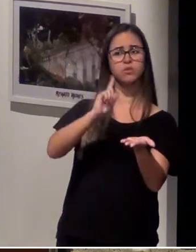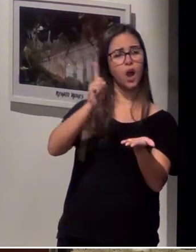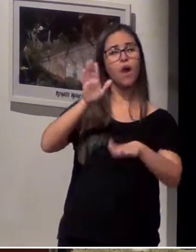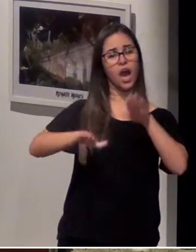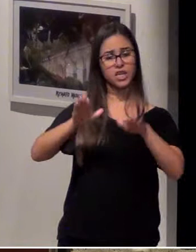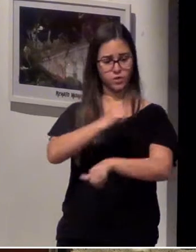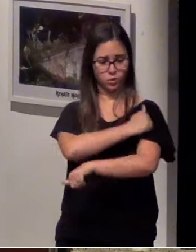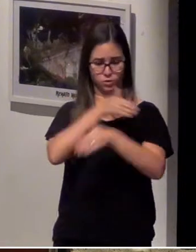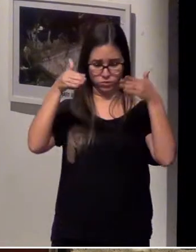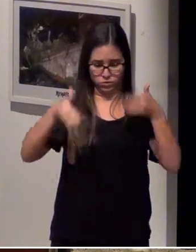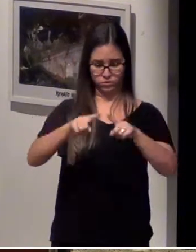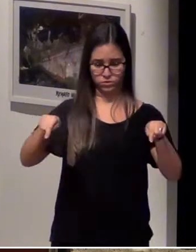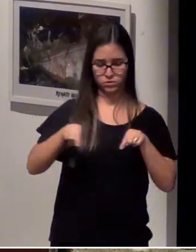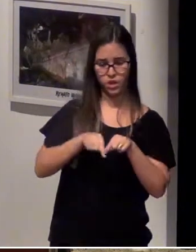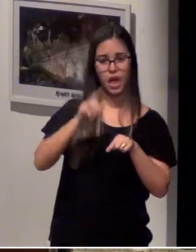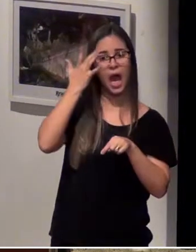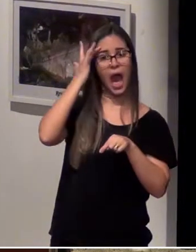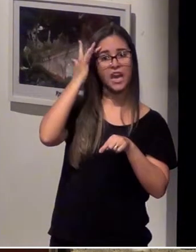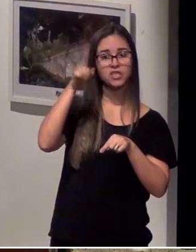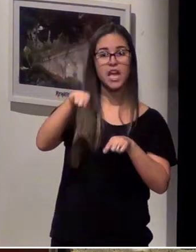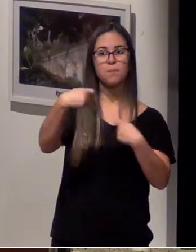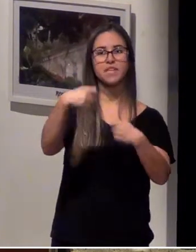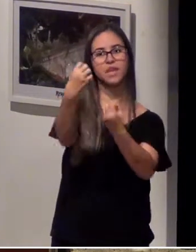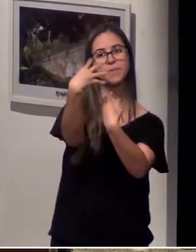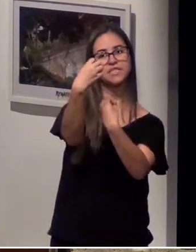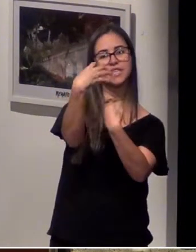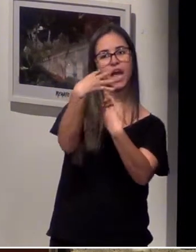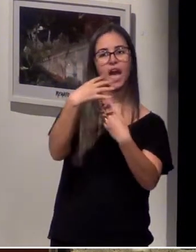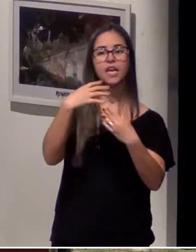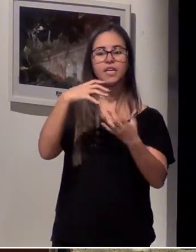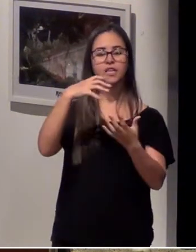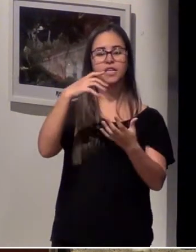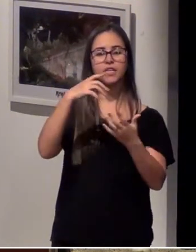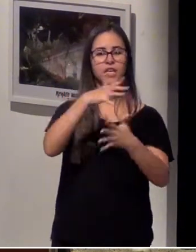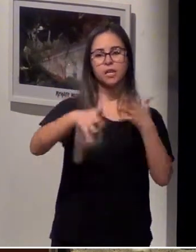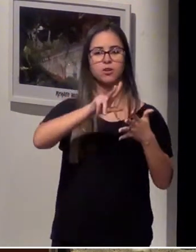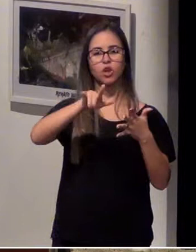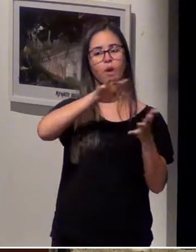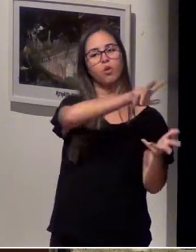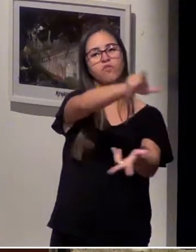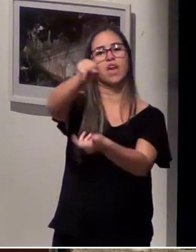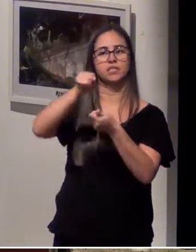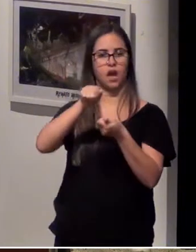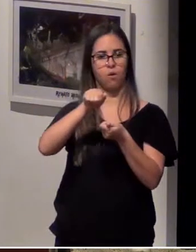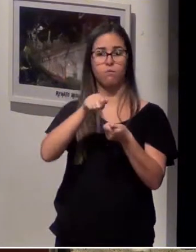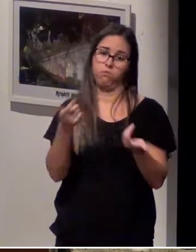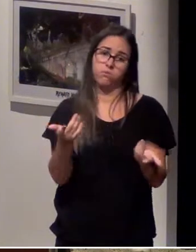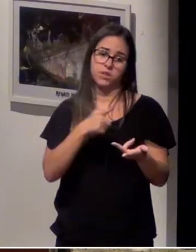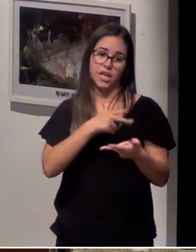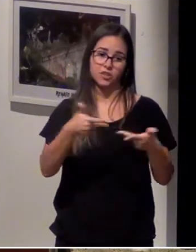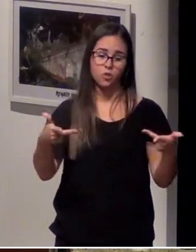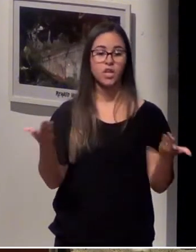aluno chega na sala de aula achando que tem que me ensinar que a Libras não é universal, esse tipo de coisa. Então, agora, por exemplo, a